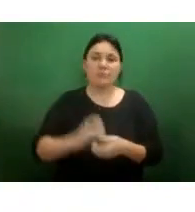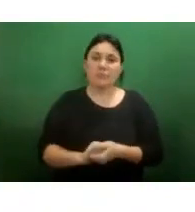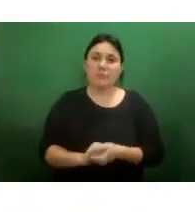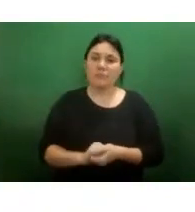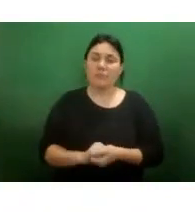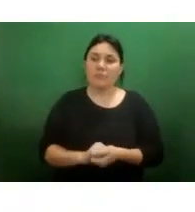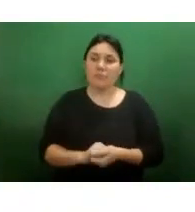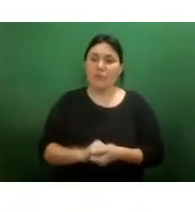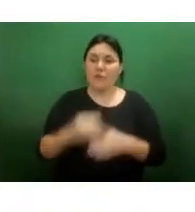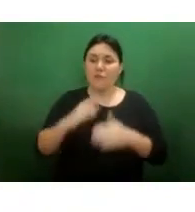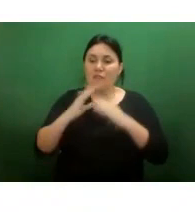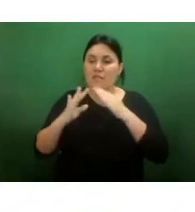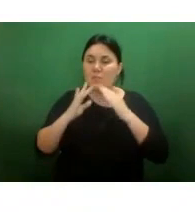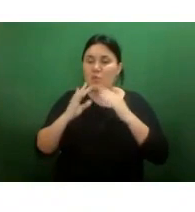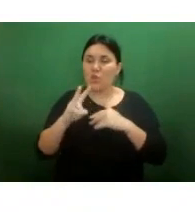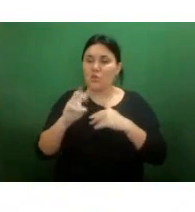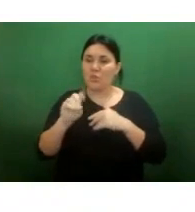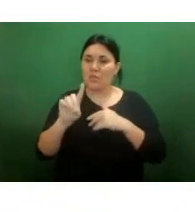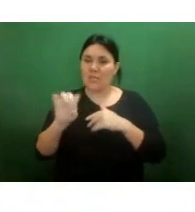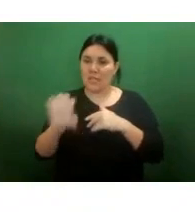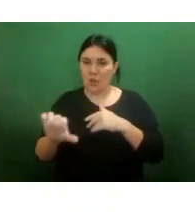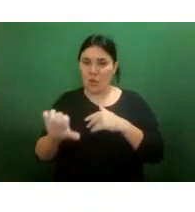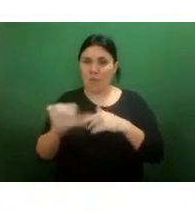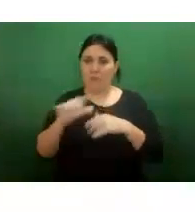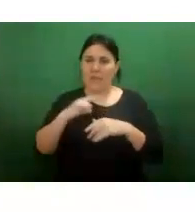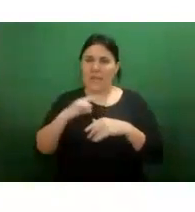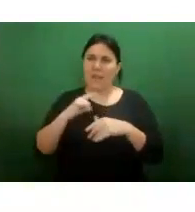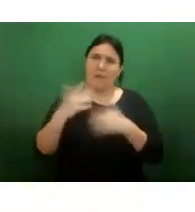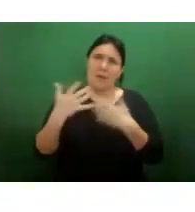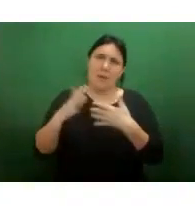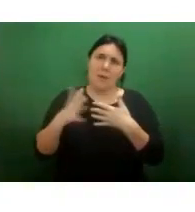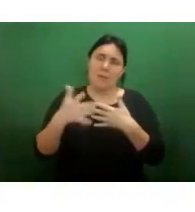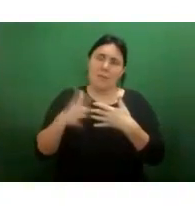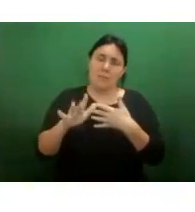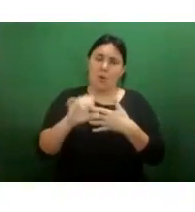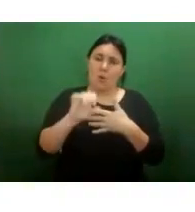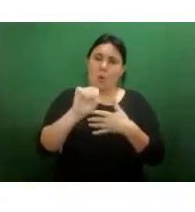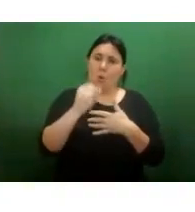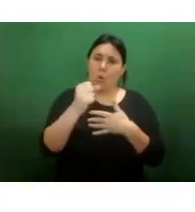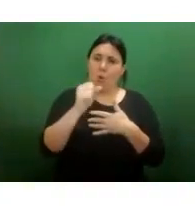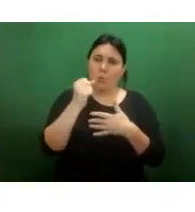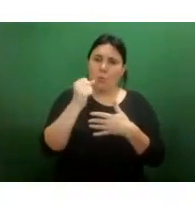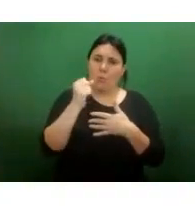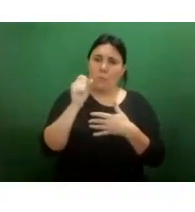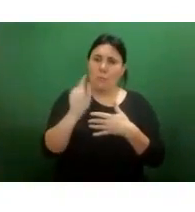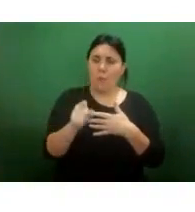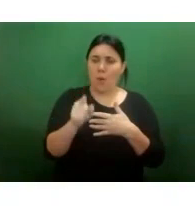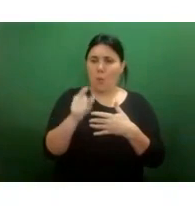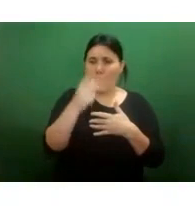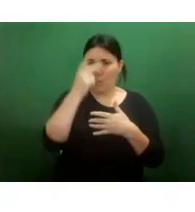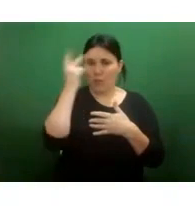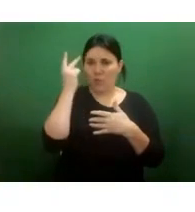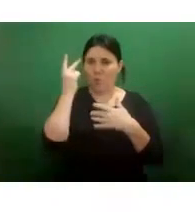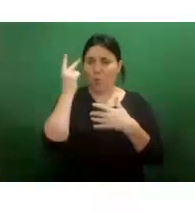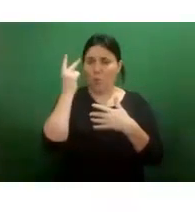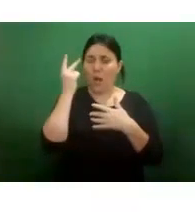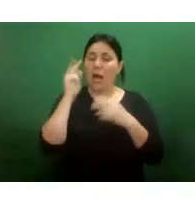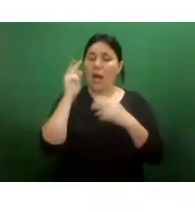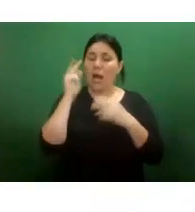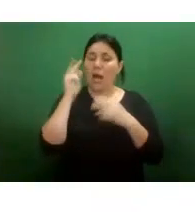Facebook, em 2019, nós tivemos um alcance de 8 mil pessoas e visualização 2